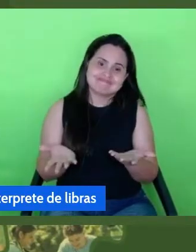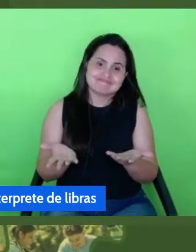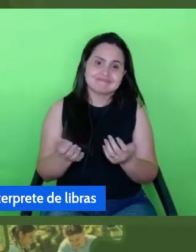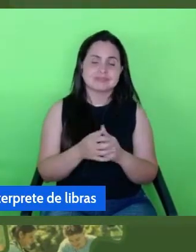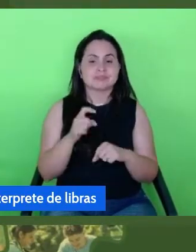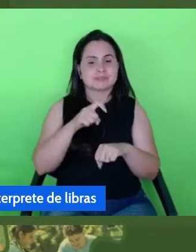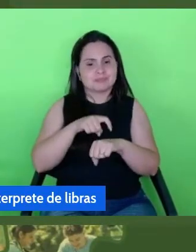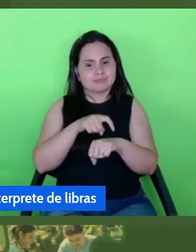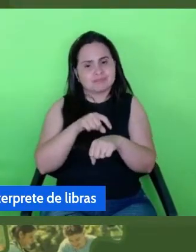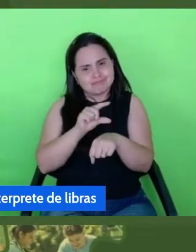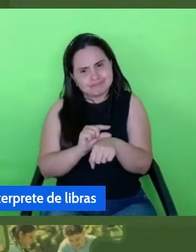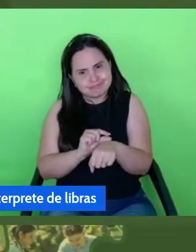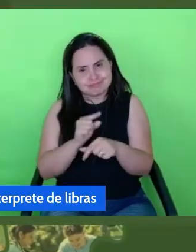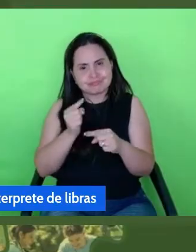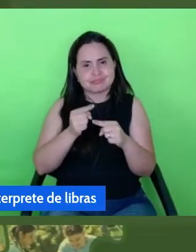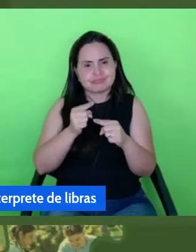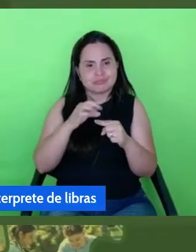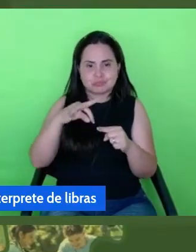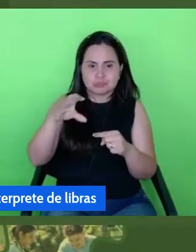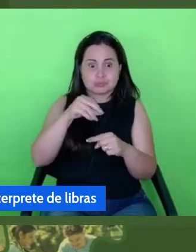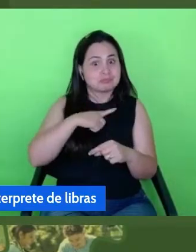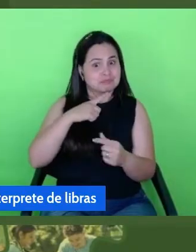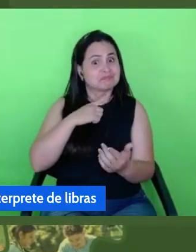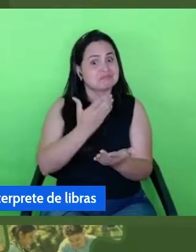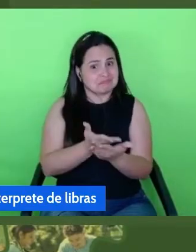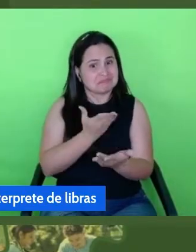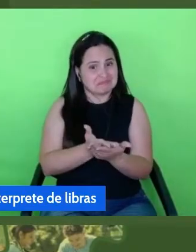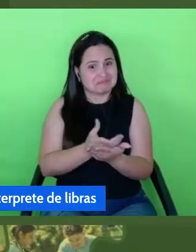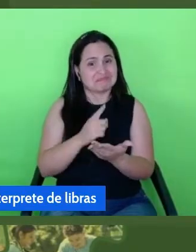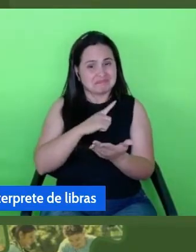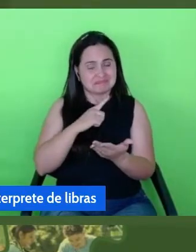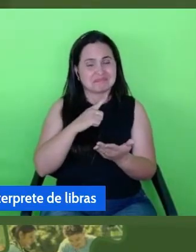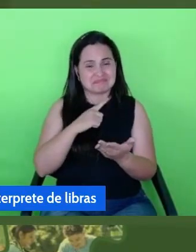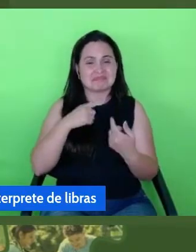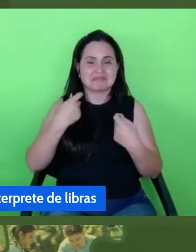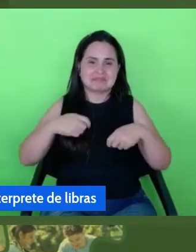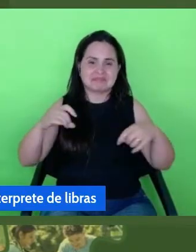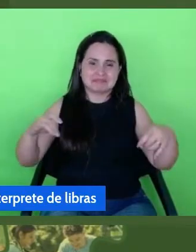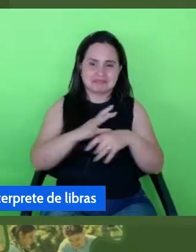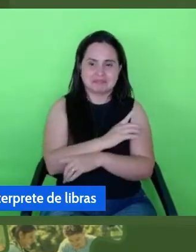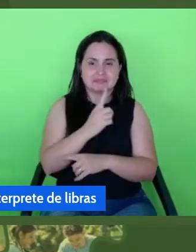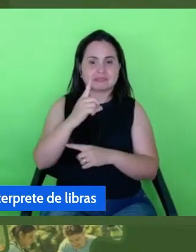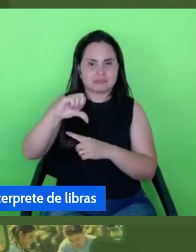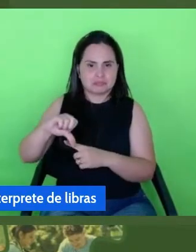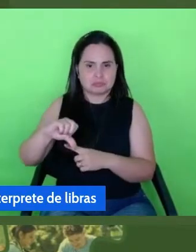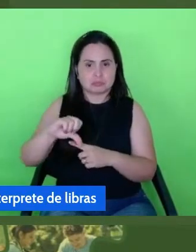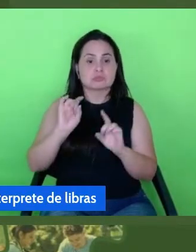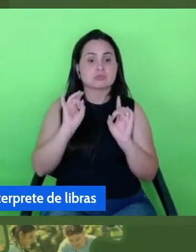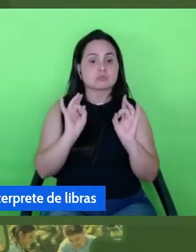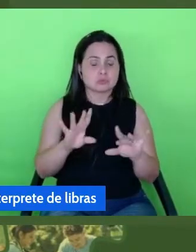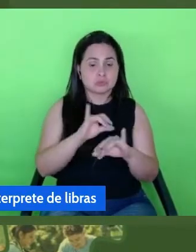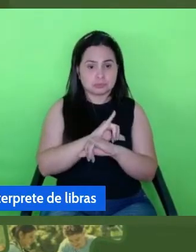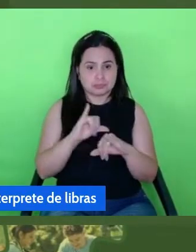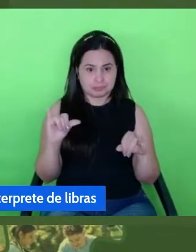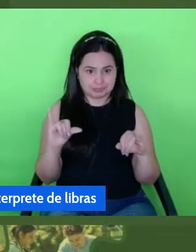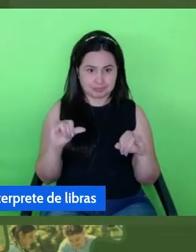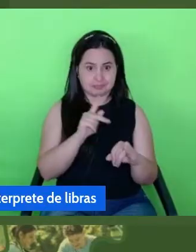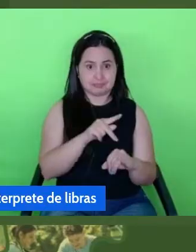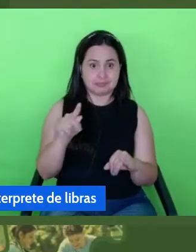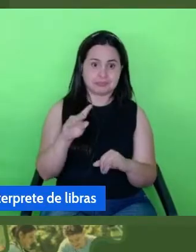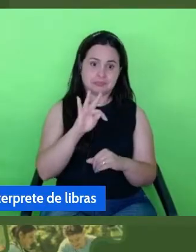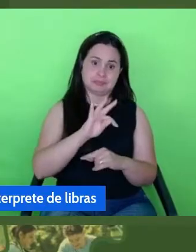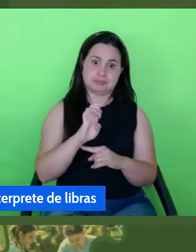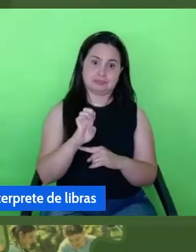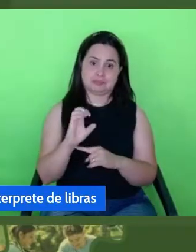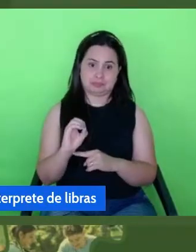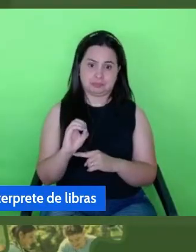tempo curto, porque daqui a pouco todo mundo tem aula e temos que encerrar às 19. Eu só queria, né, professor Theo, para a